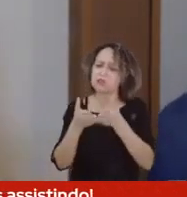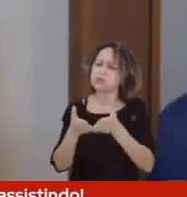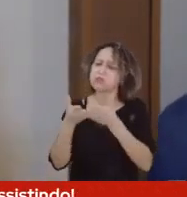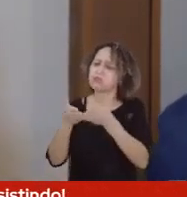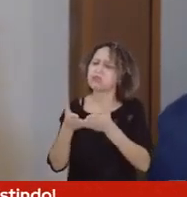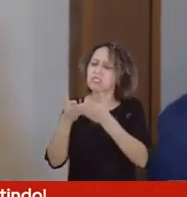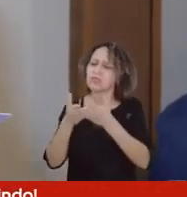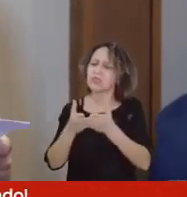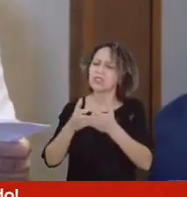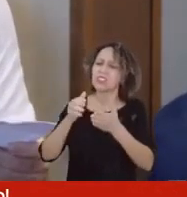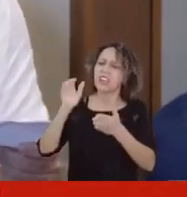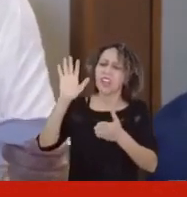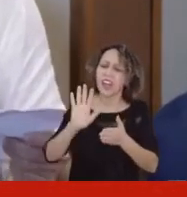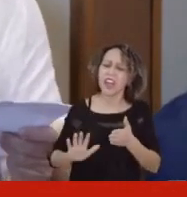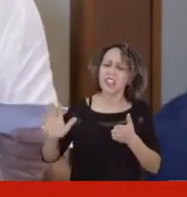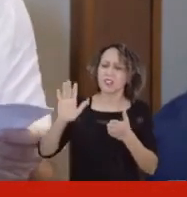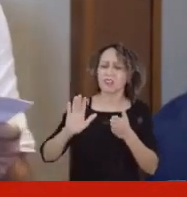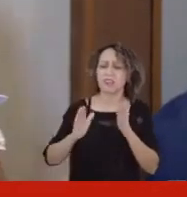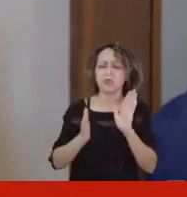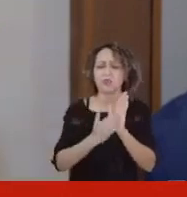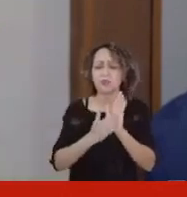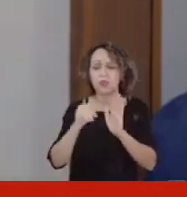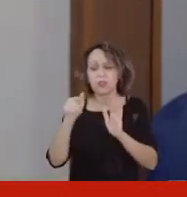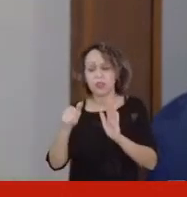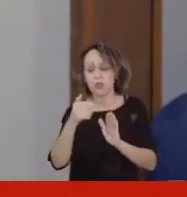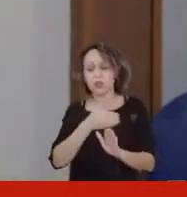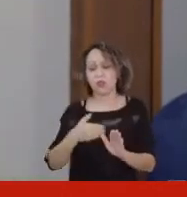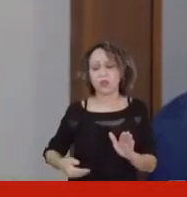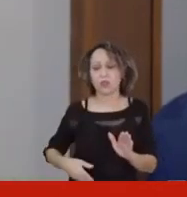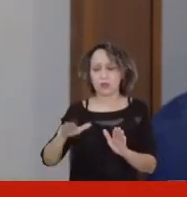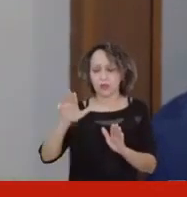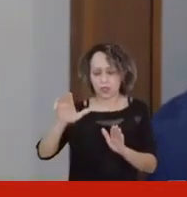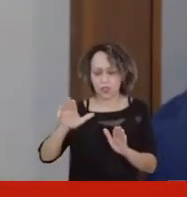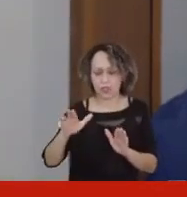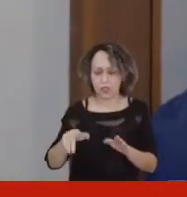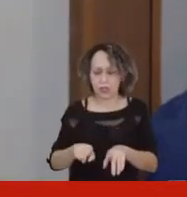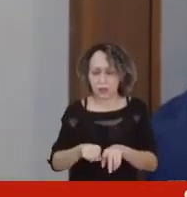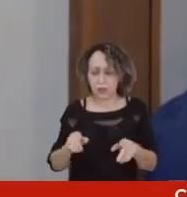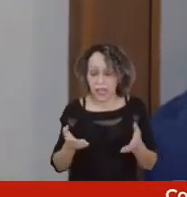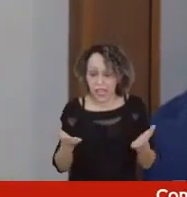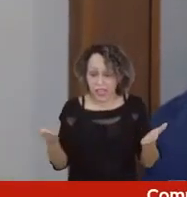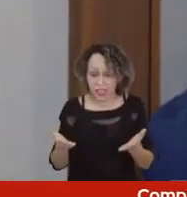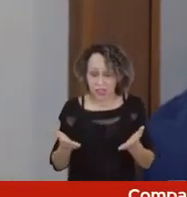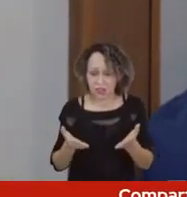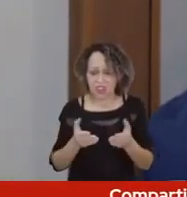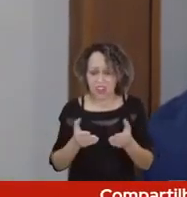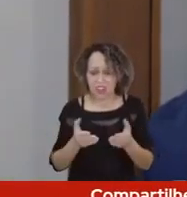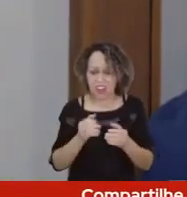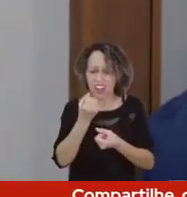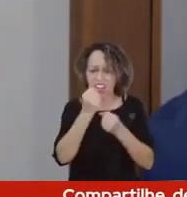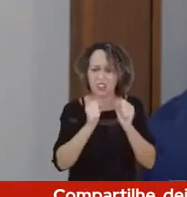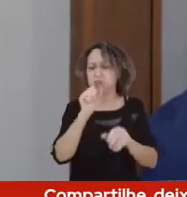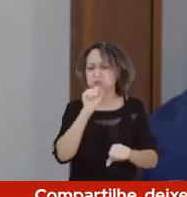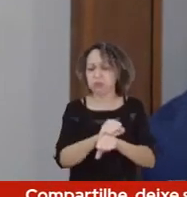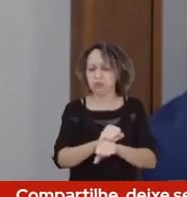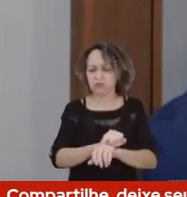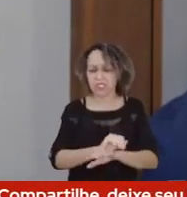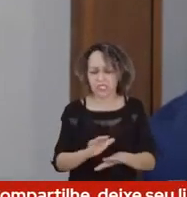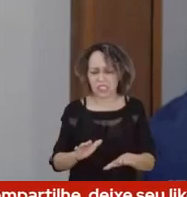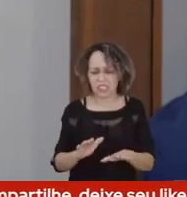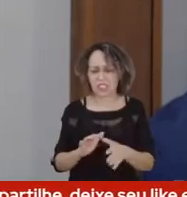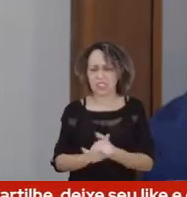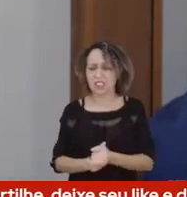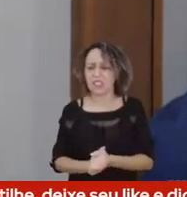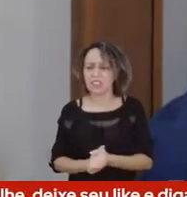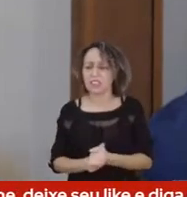propostos por seu governo. Mas, atualmente, a indústria naval brasileira está estagnada, com poucos projetos e buscando alternativas. E, ao que tudo indica, uma das